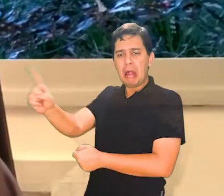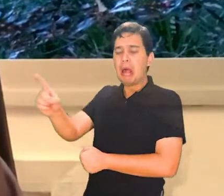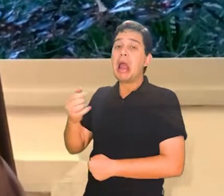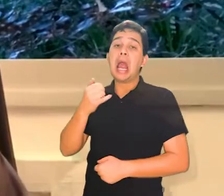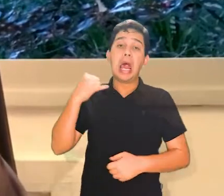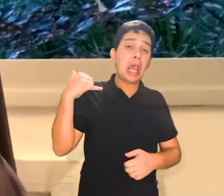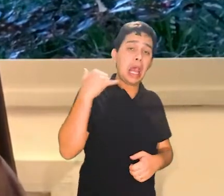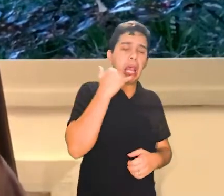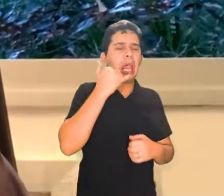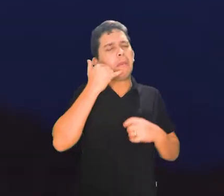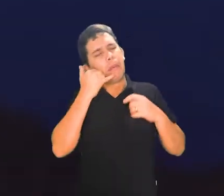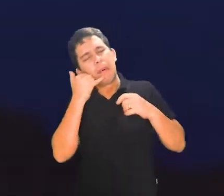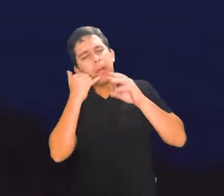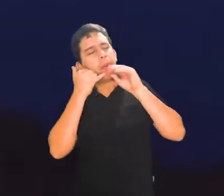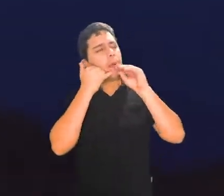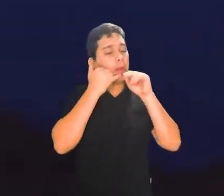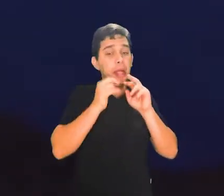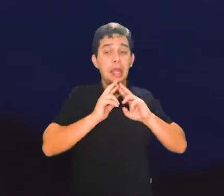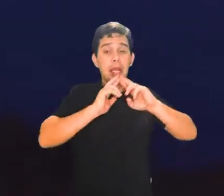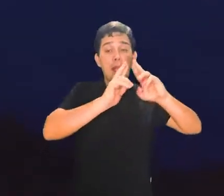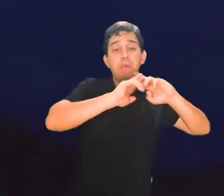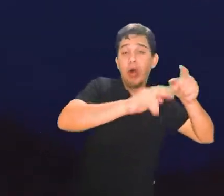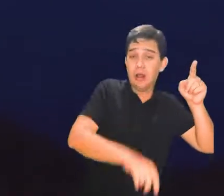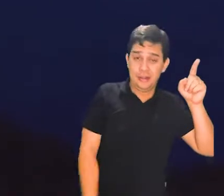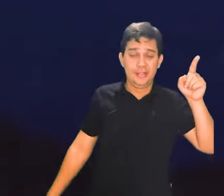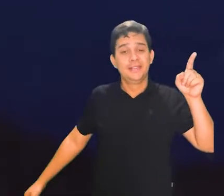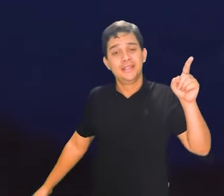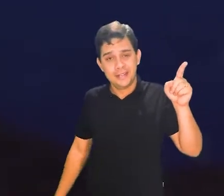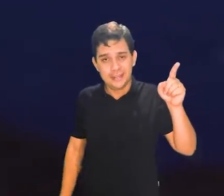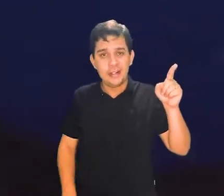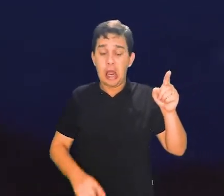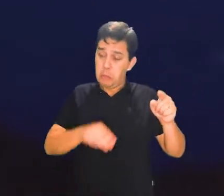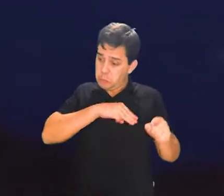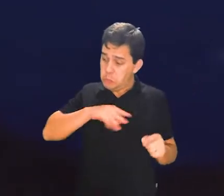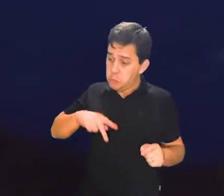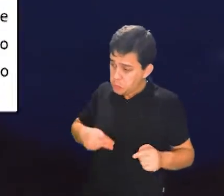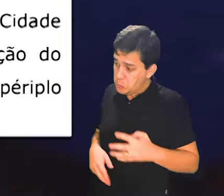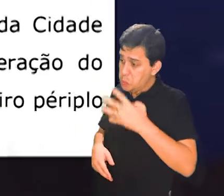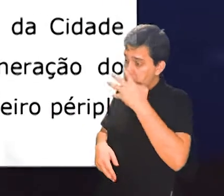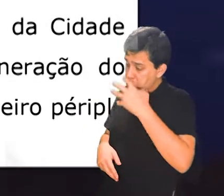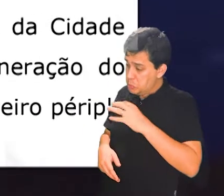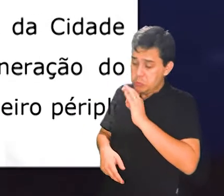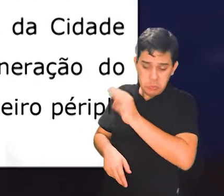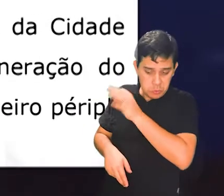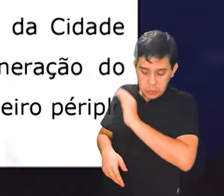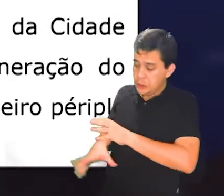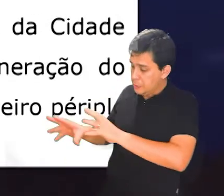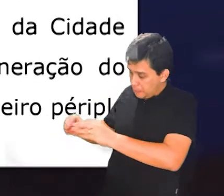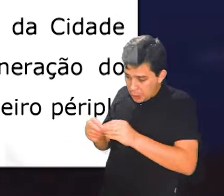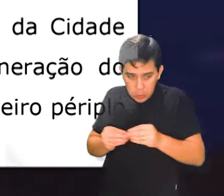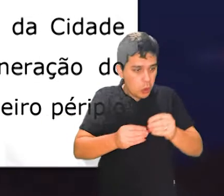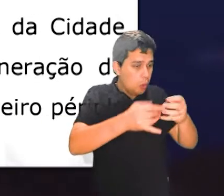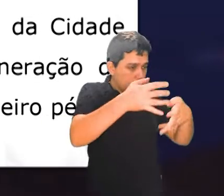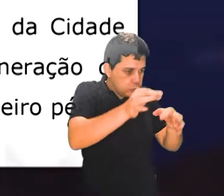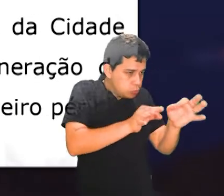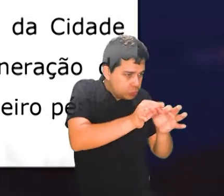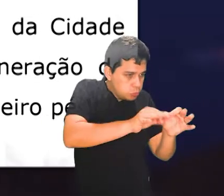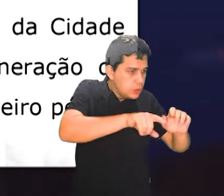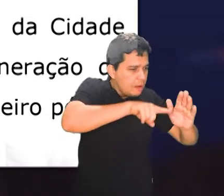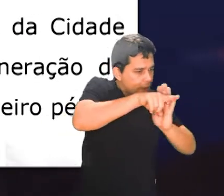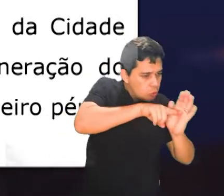de uma empresa tão importante como inclusive isso foi destacado na ação coletiva, essa empresa